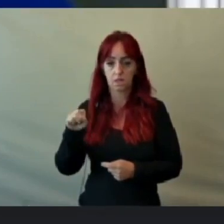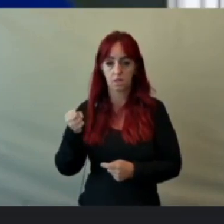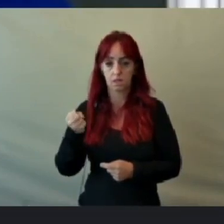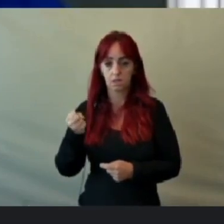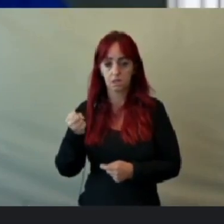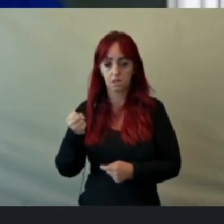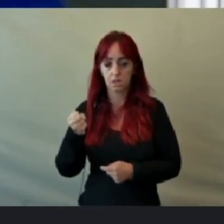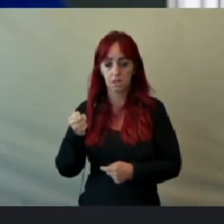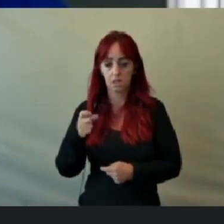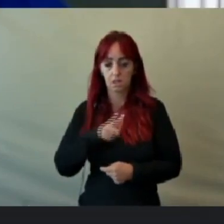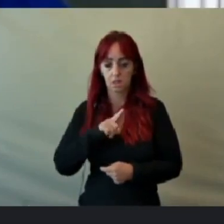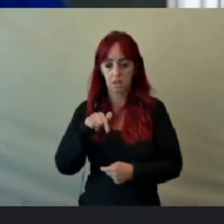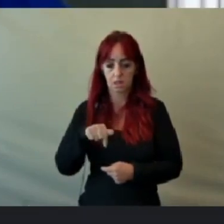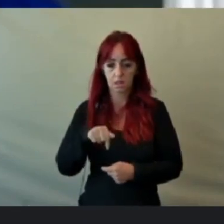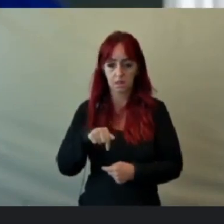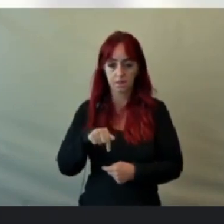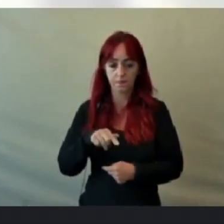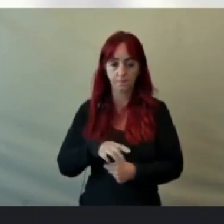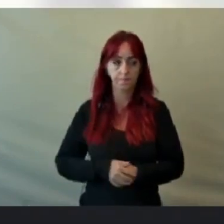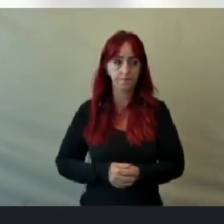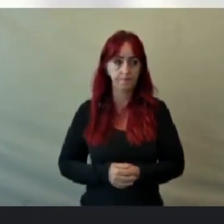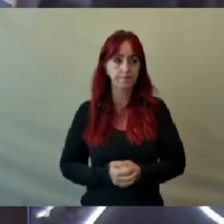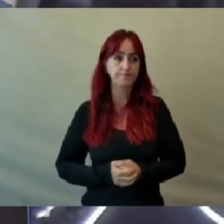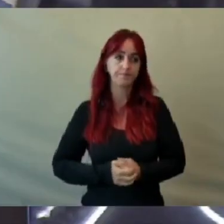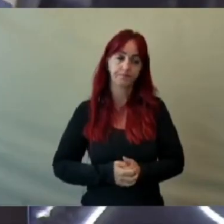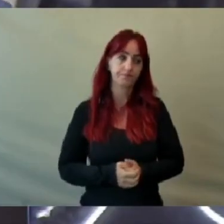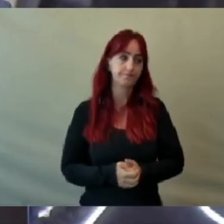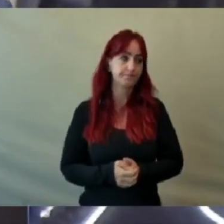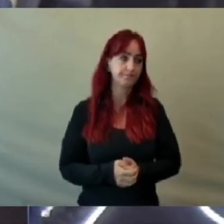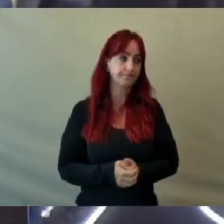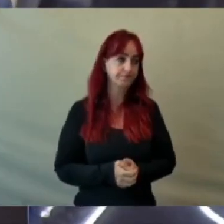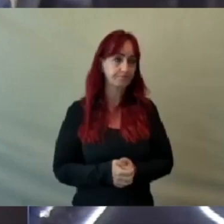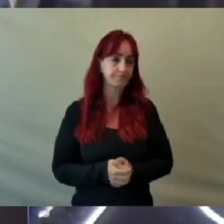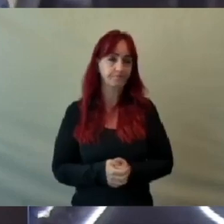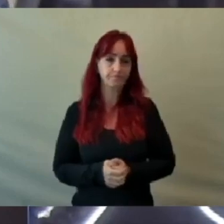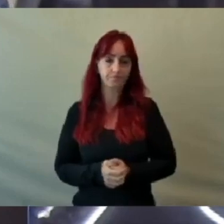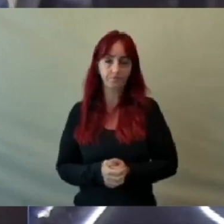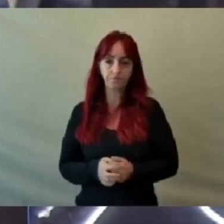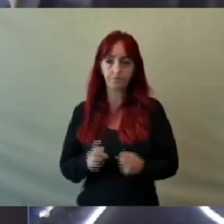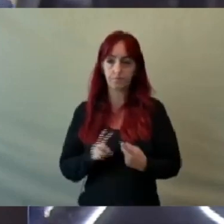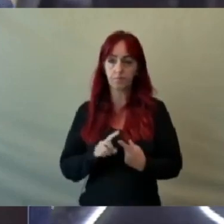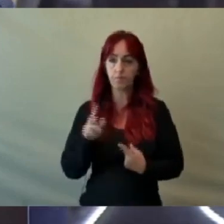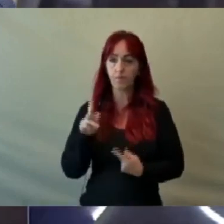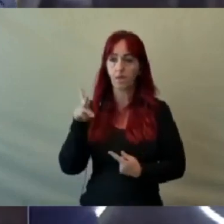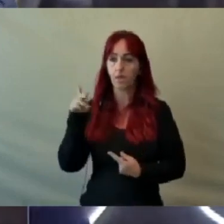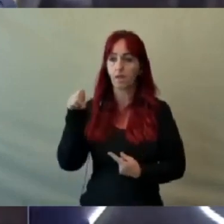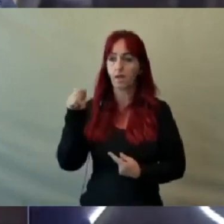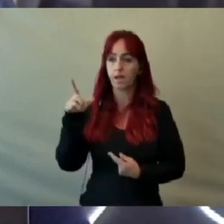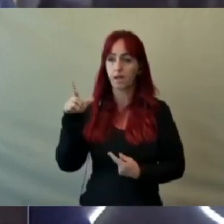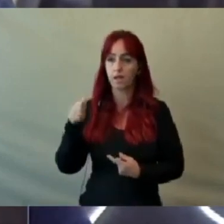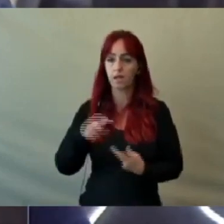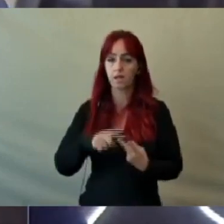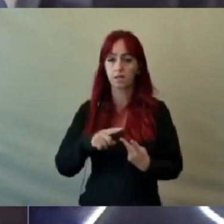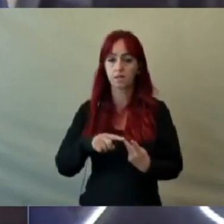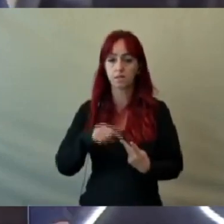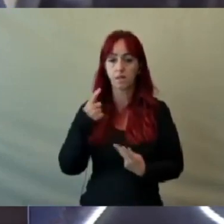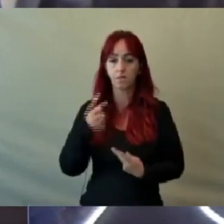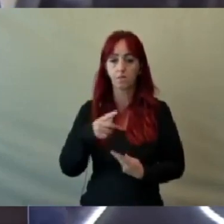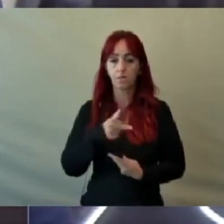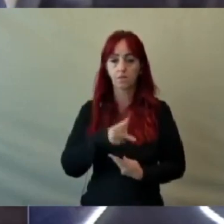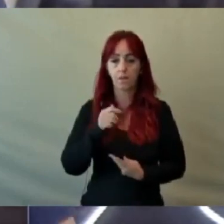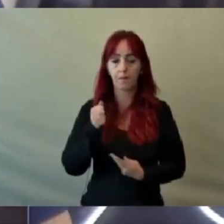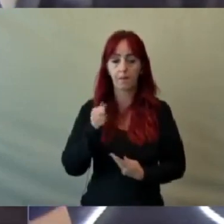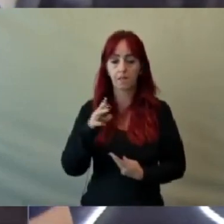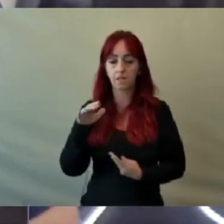bom depois da Carla para quem a Patrícia nossa assessora aí remota indicar